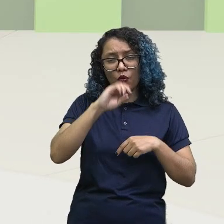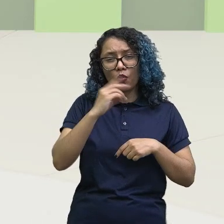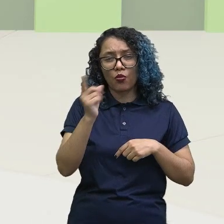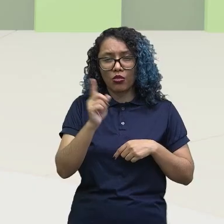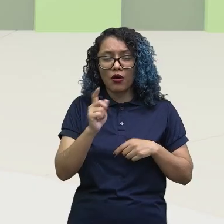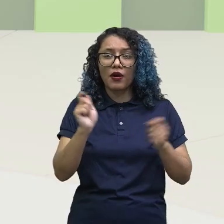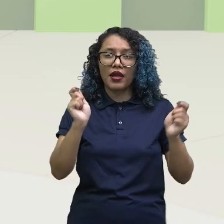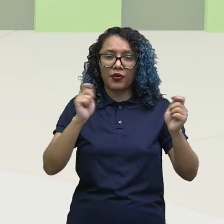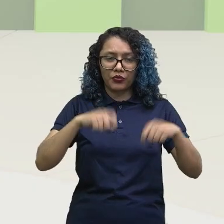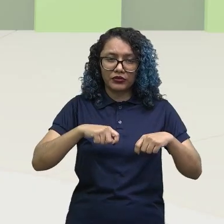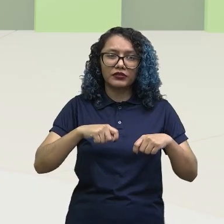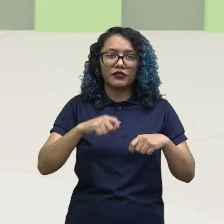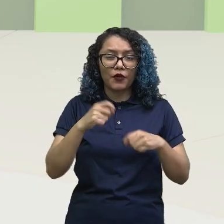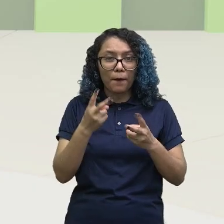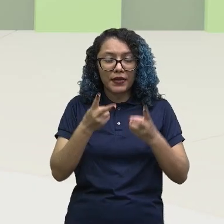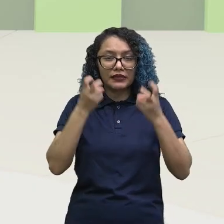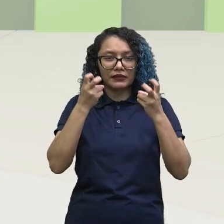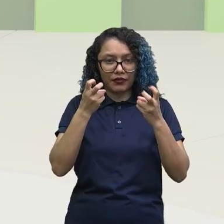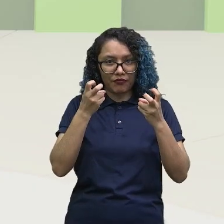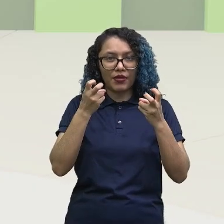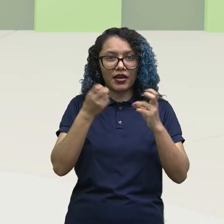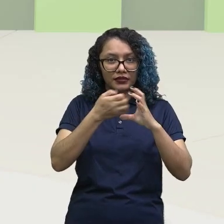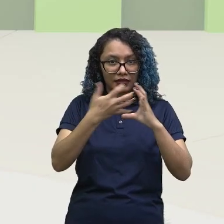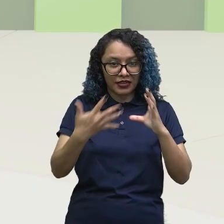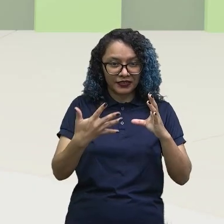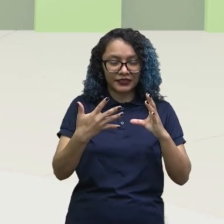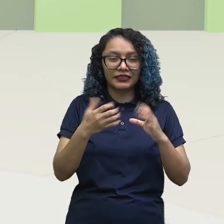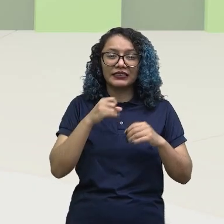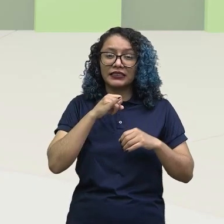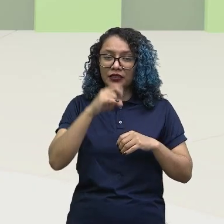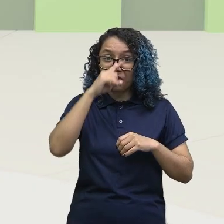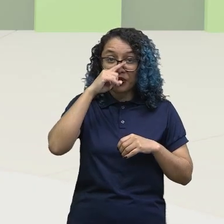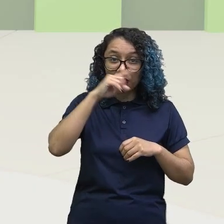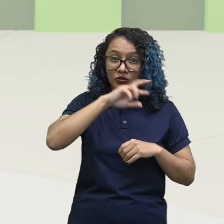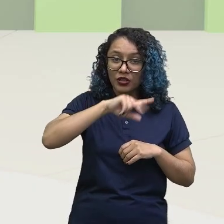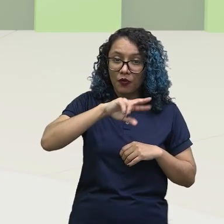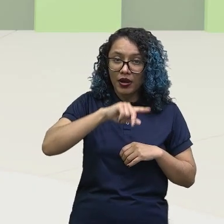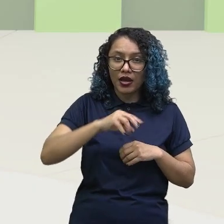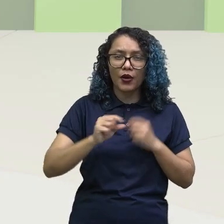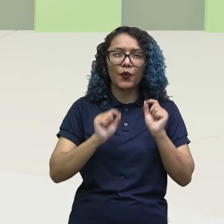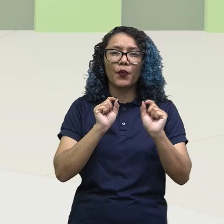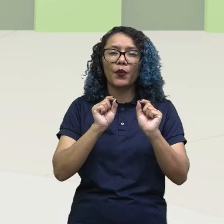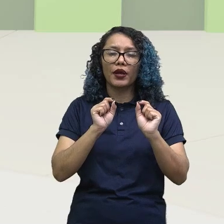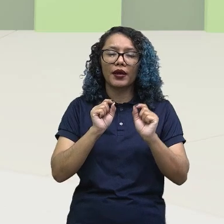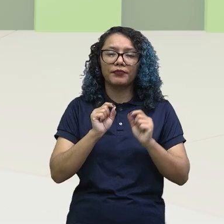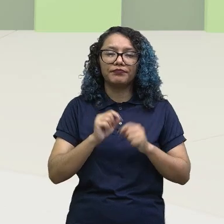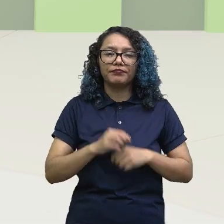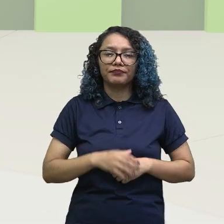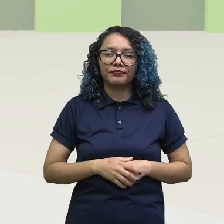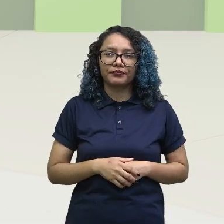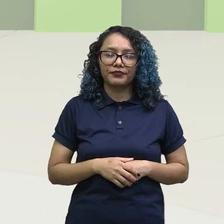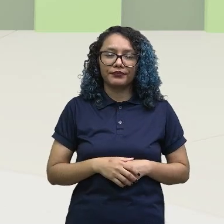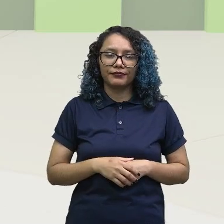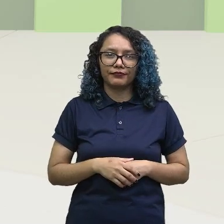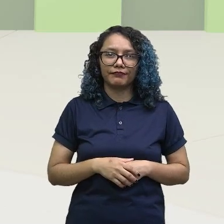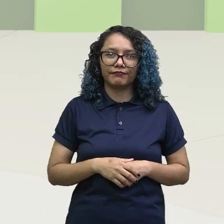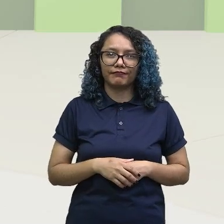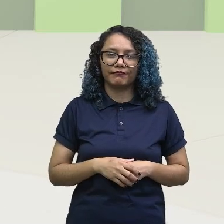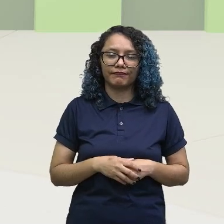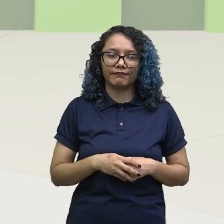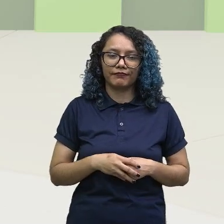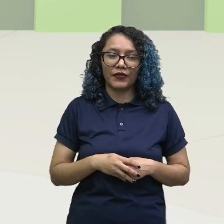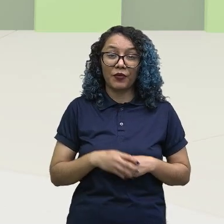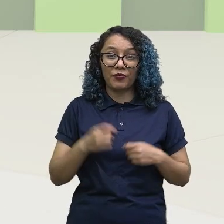conseguir identificar todos esses parâmetros. Então, se ele é não perigoso, o que a gente vai ter? Eu tenho que analisar se ele é líquido